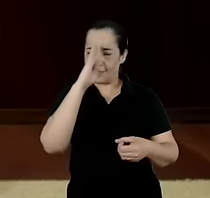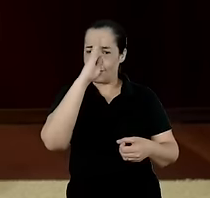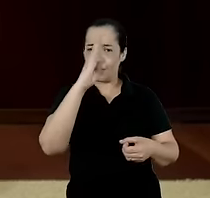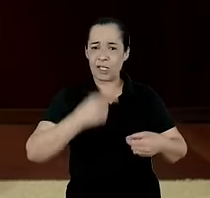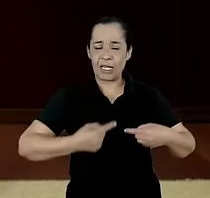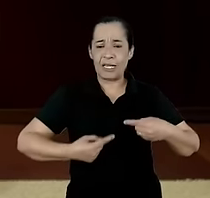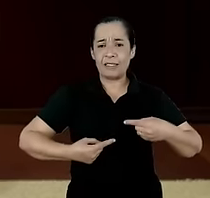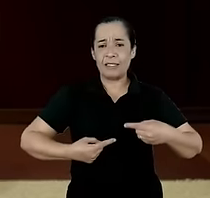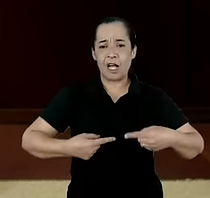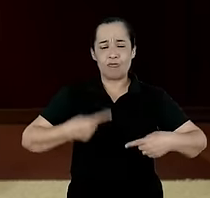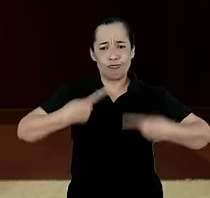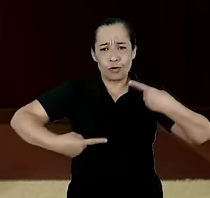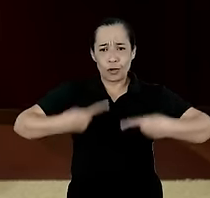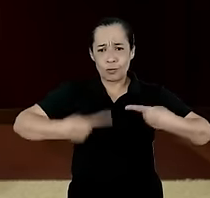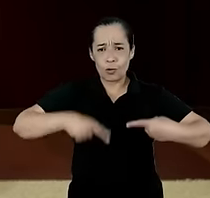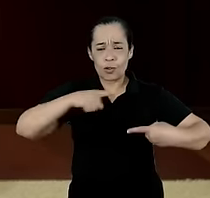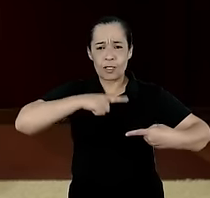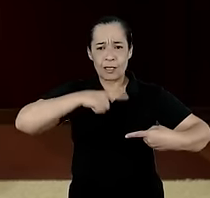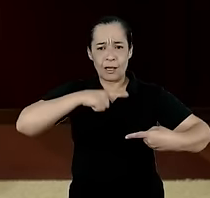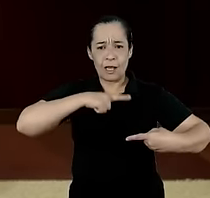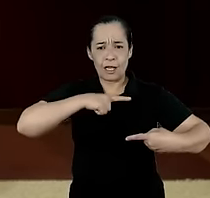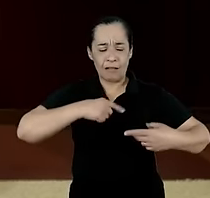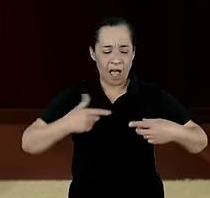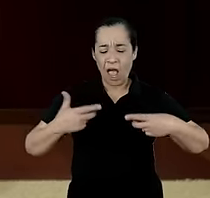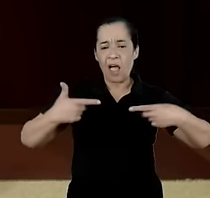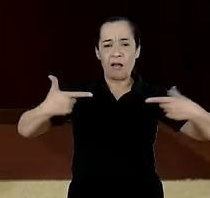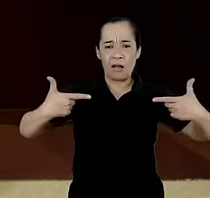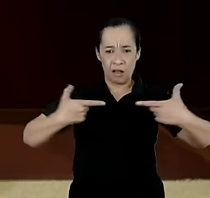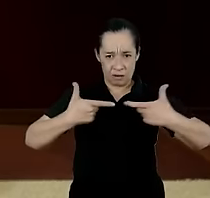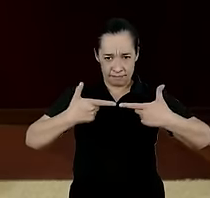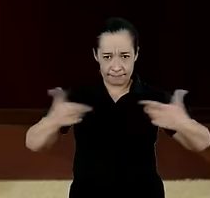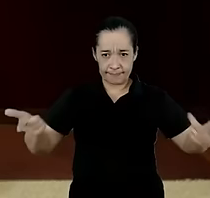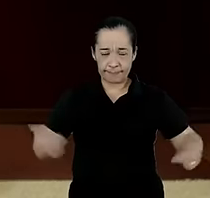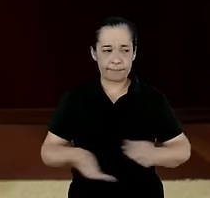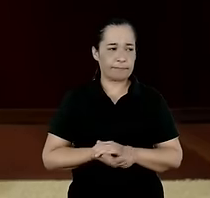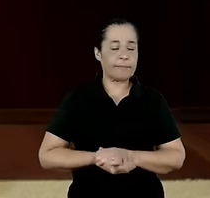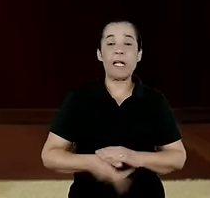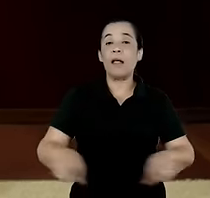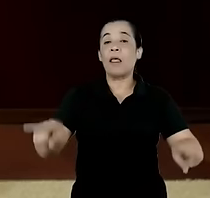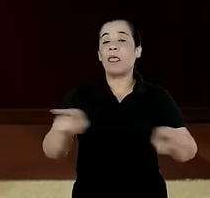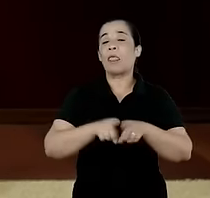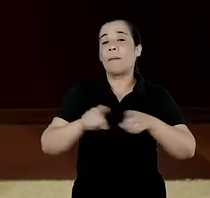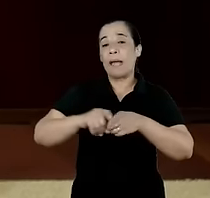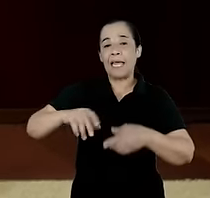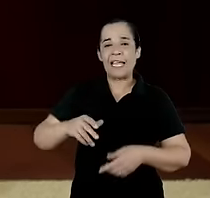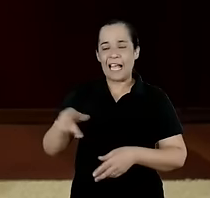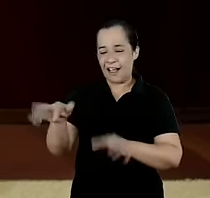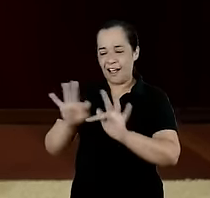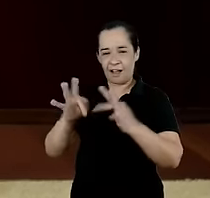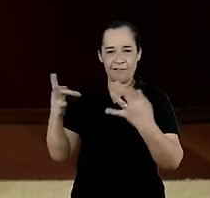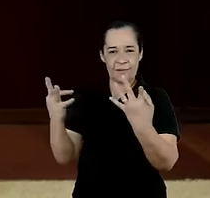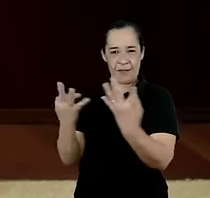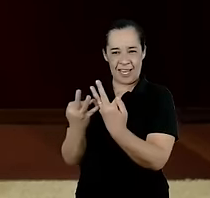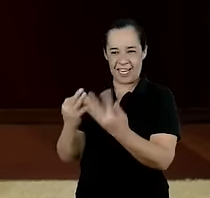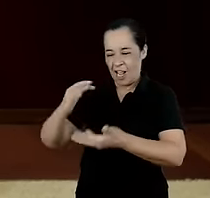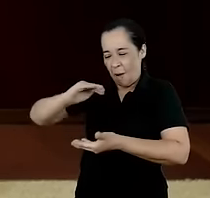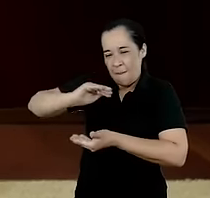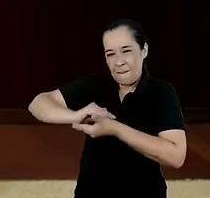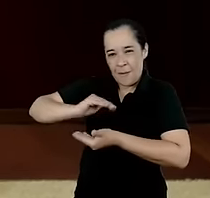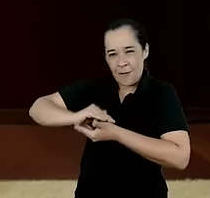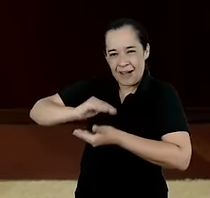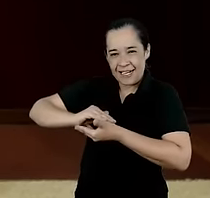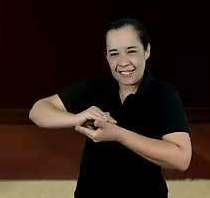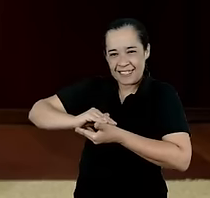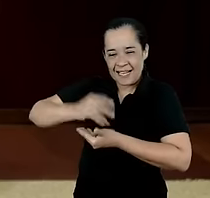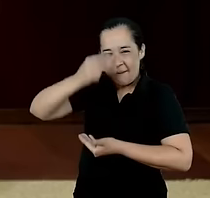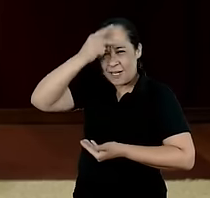ali no Oriente Médio você tem ainda um reforço muito grande da poupança das famílias principalmente ali do pessoal de maioridade que tem